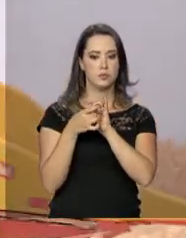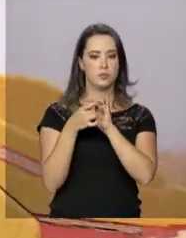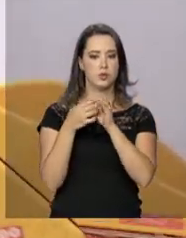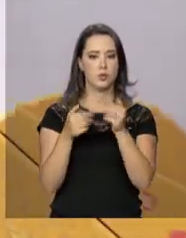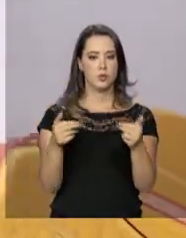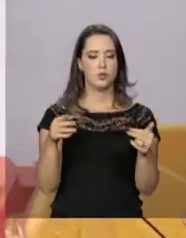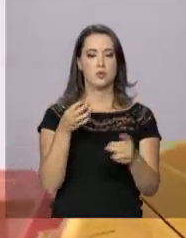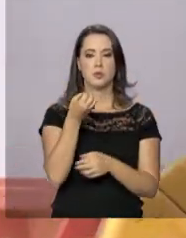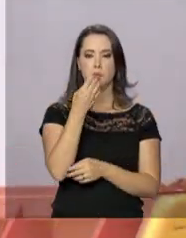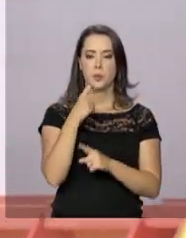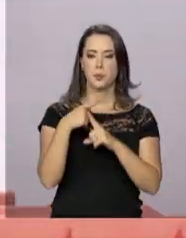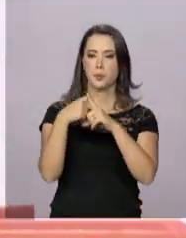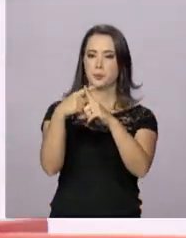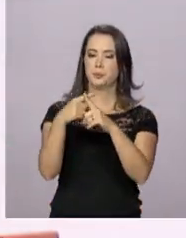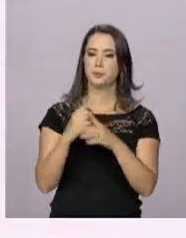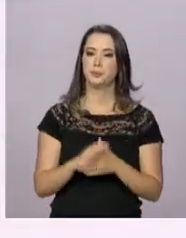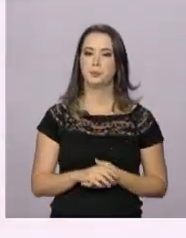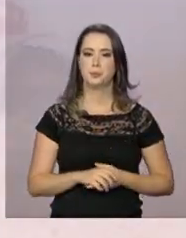fatores positivos.